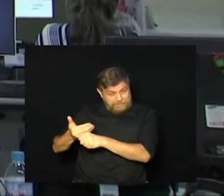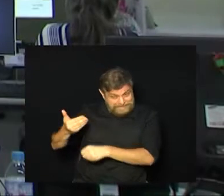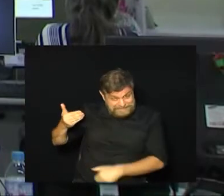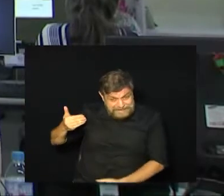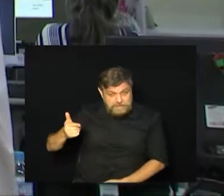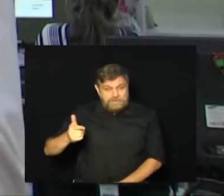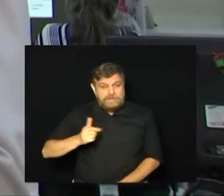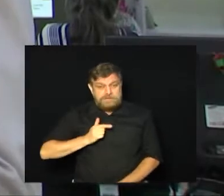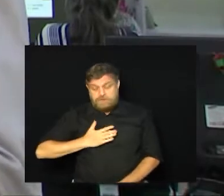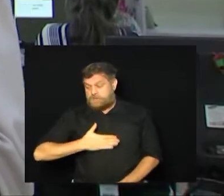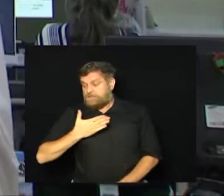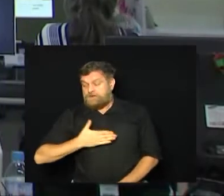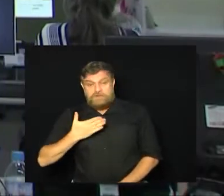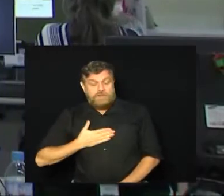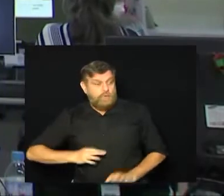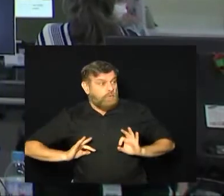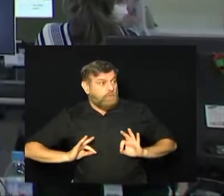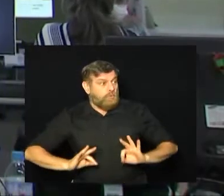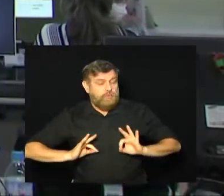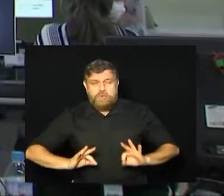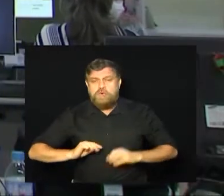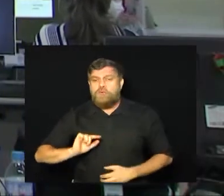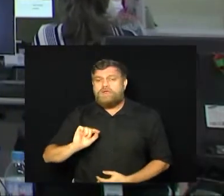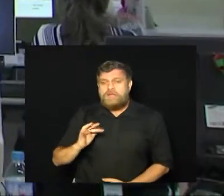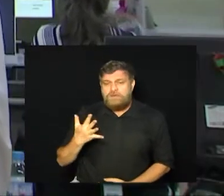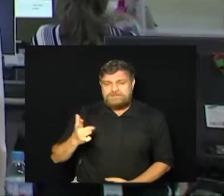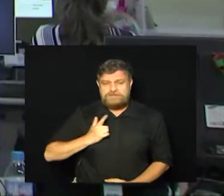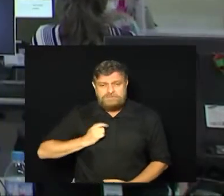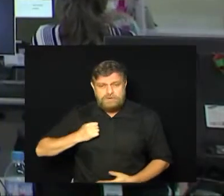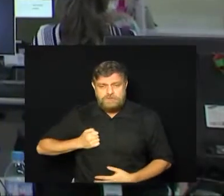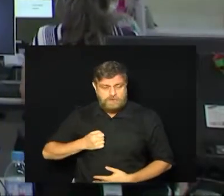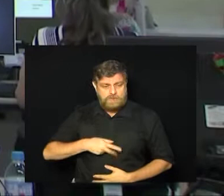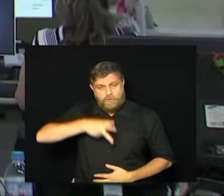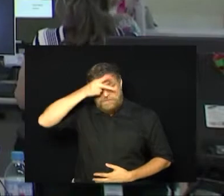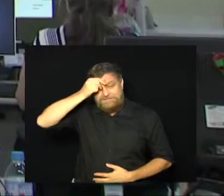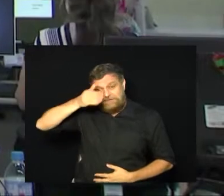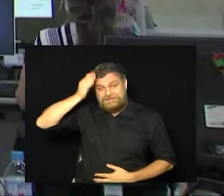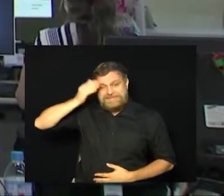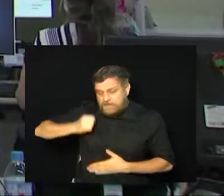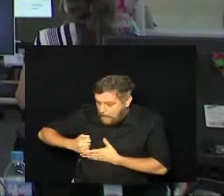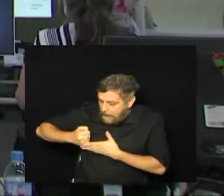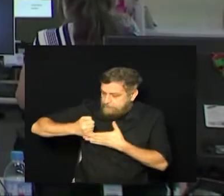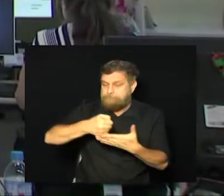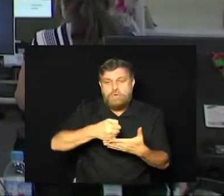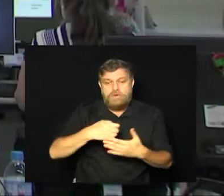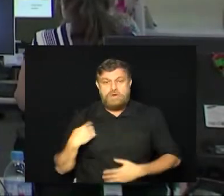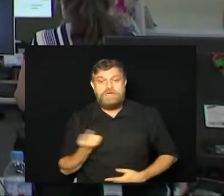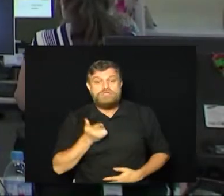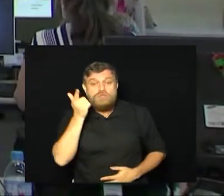eu tive uma surpresa muito grande, através de um apoio do prefeito Dário Saad, nós acabamos